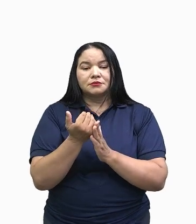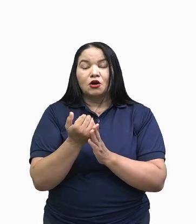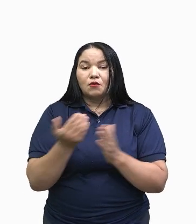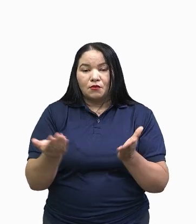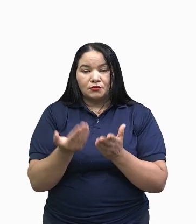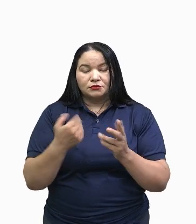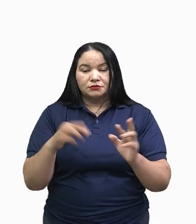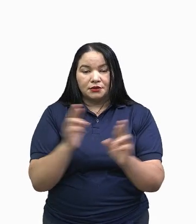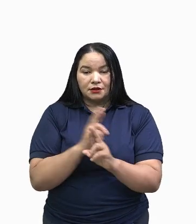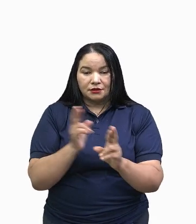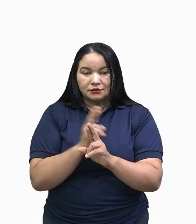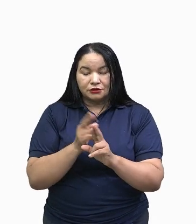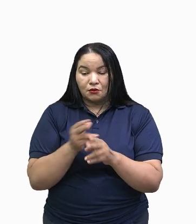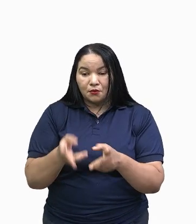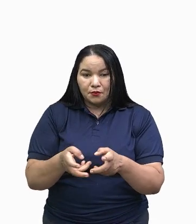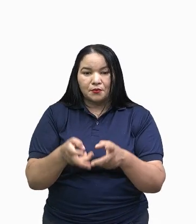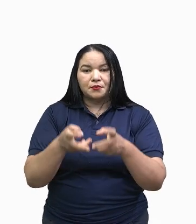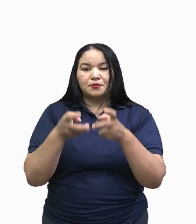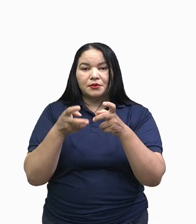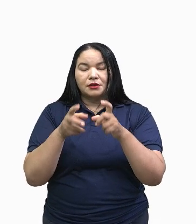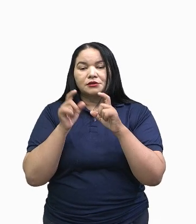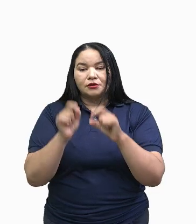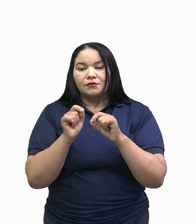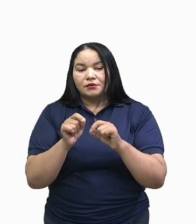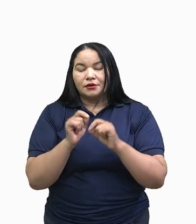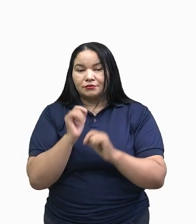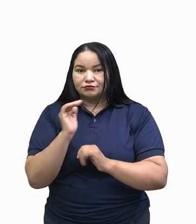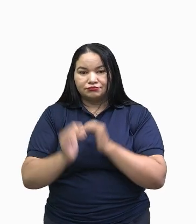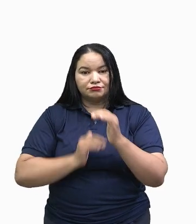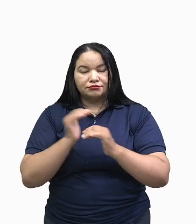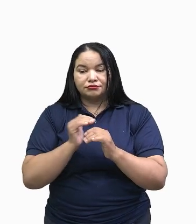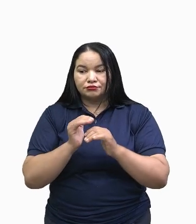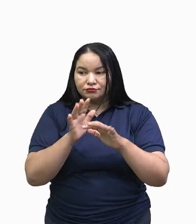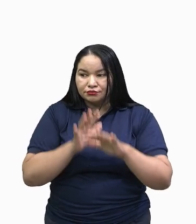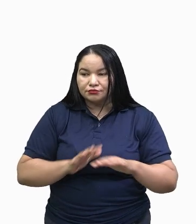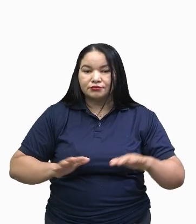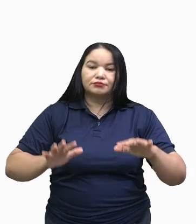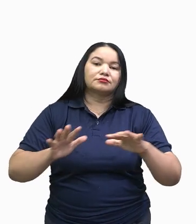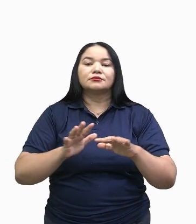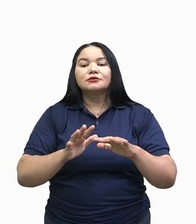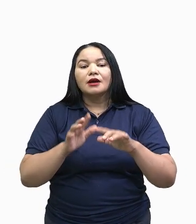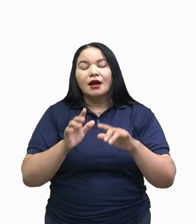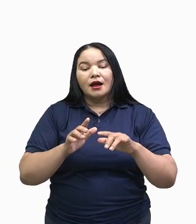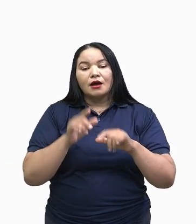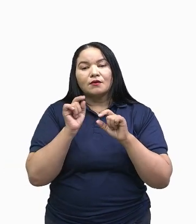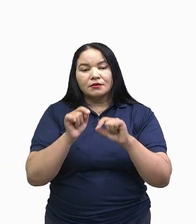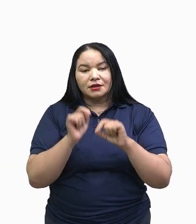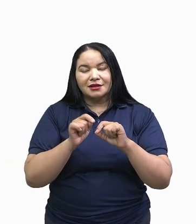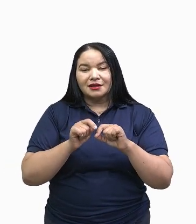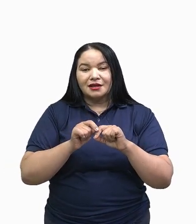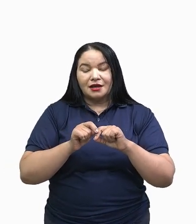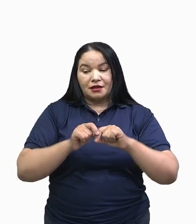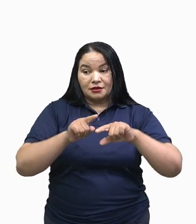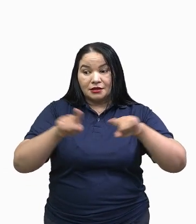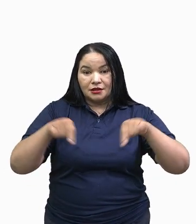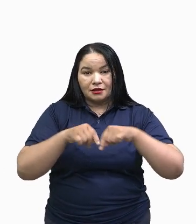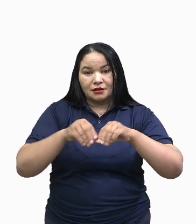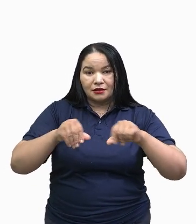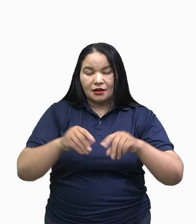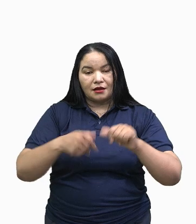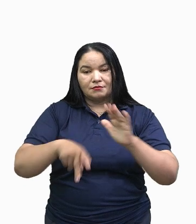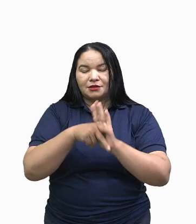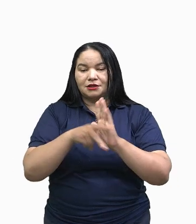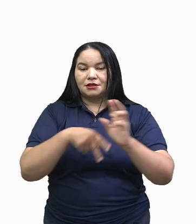relação à mineração, com forte crescimento da área ocupada dentro, principalmente, de terras indígenas e de unidades